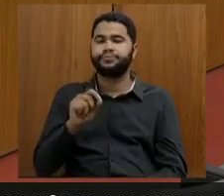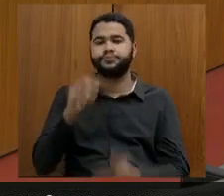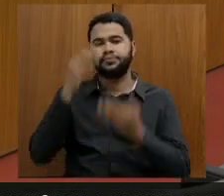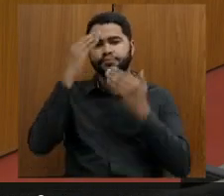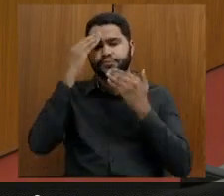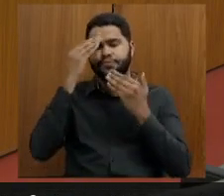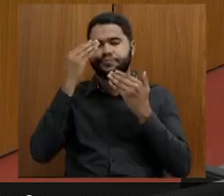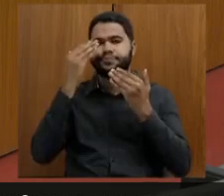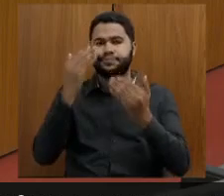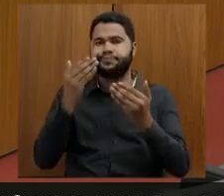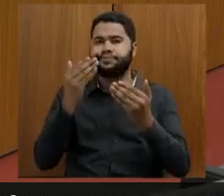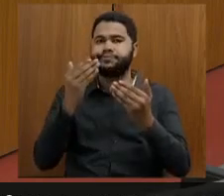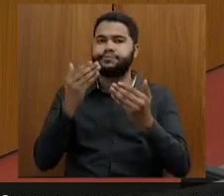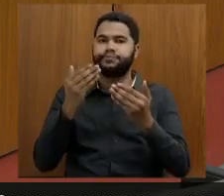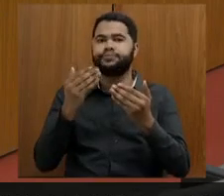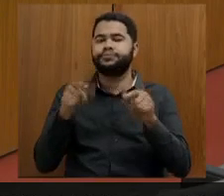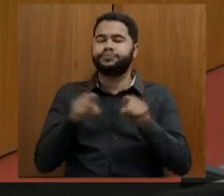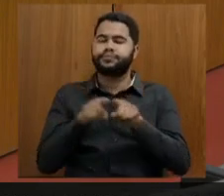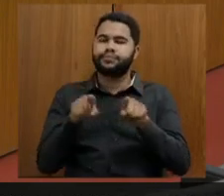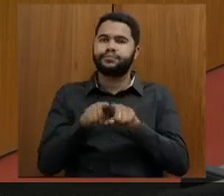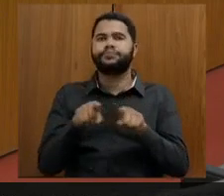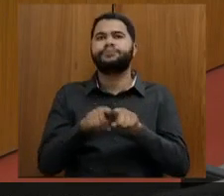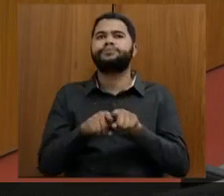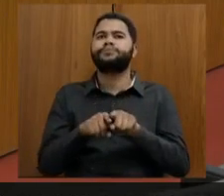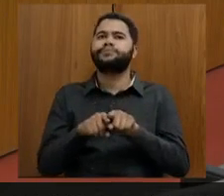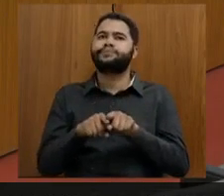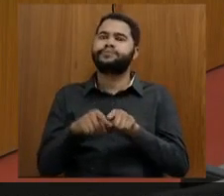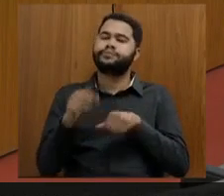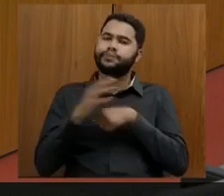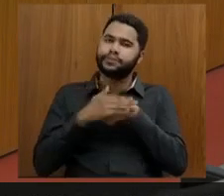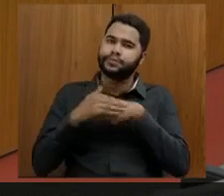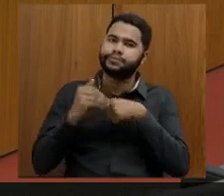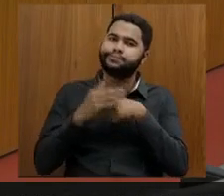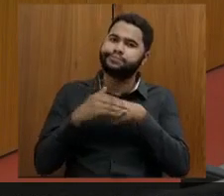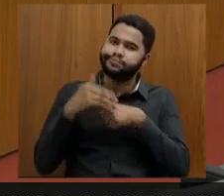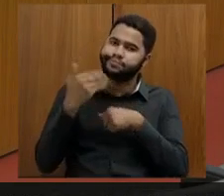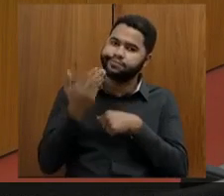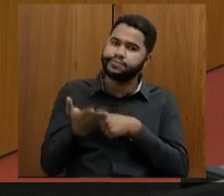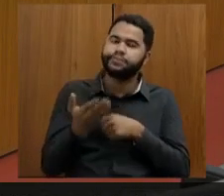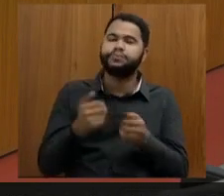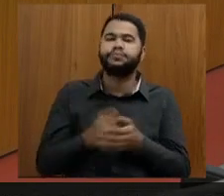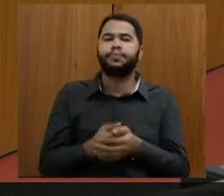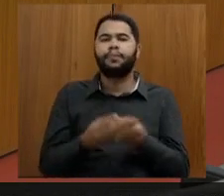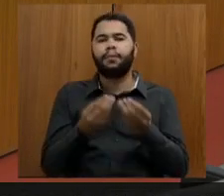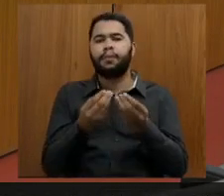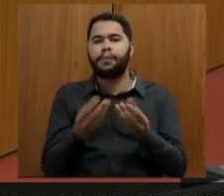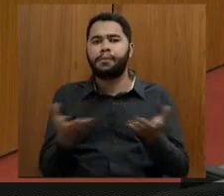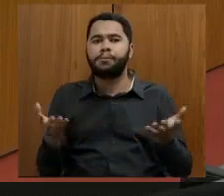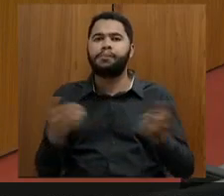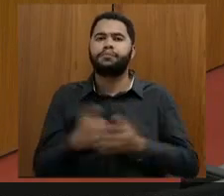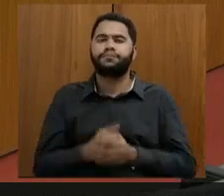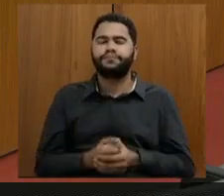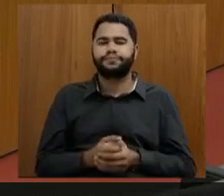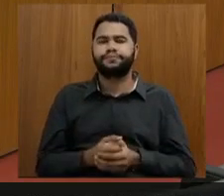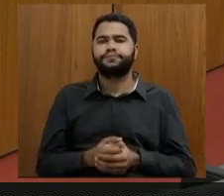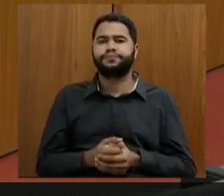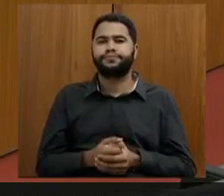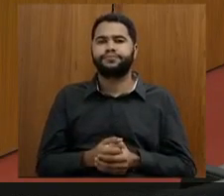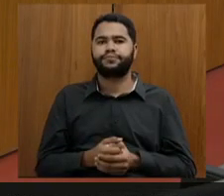a gratidão né Eu e a diferença o carinho né a gentileza do Senhor em trazer essas palavras daqui